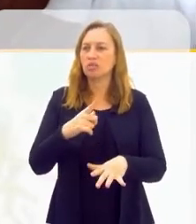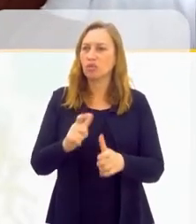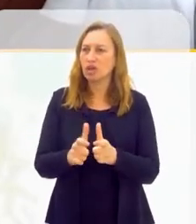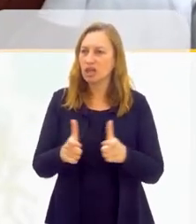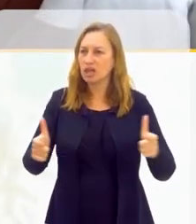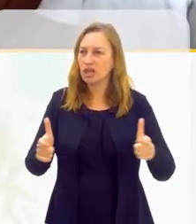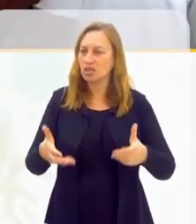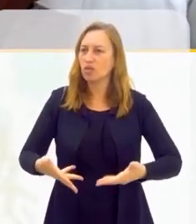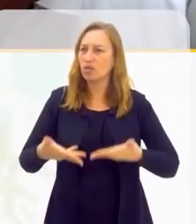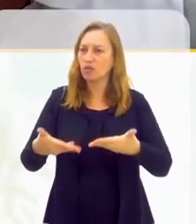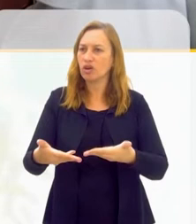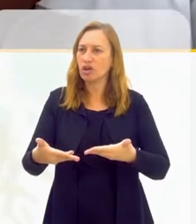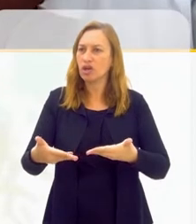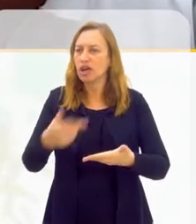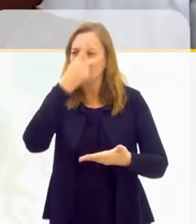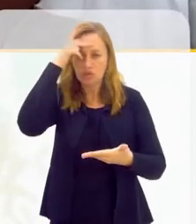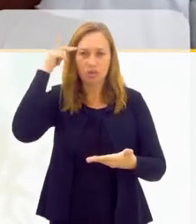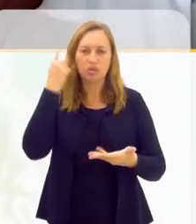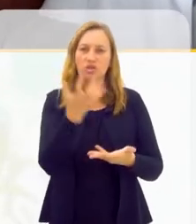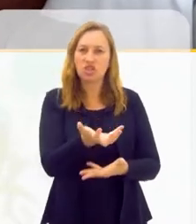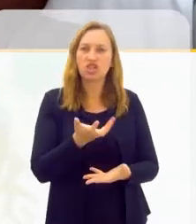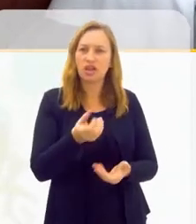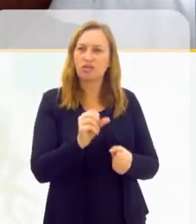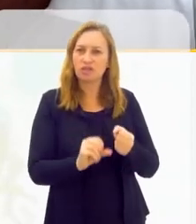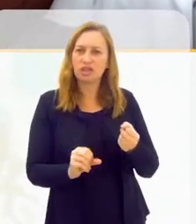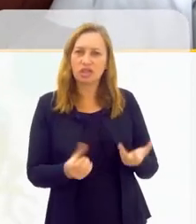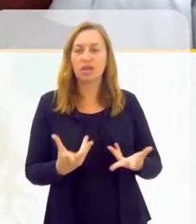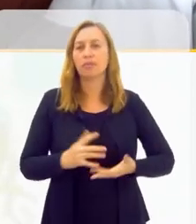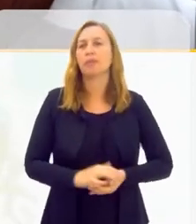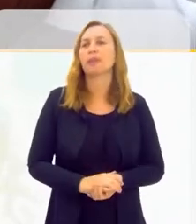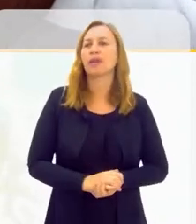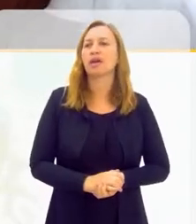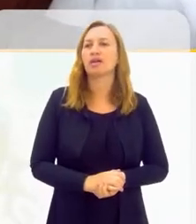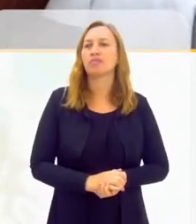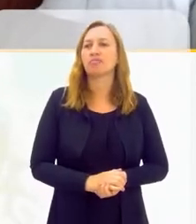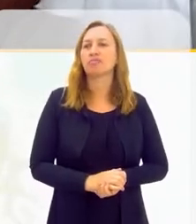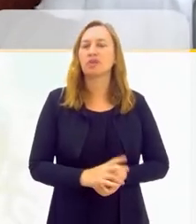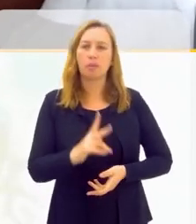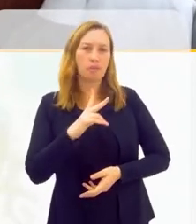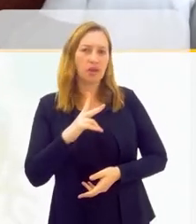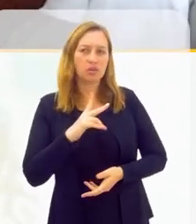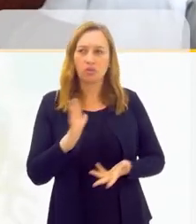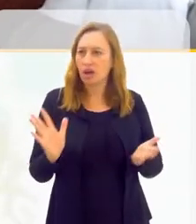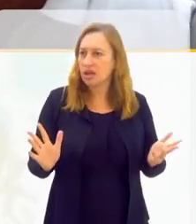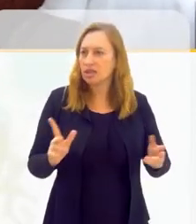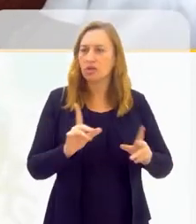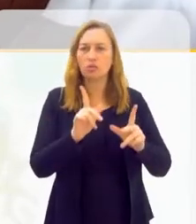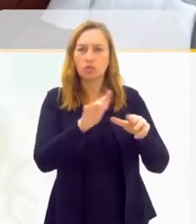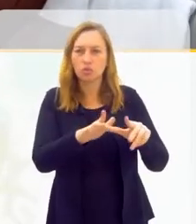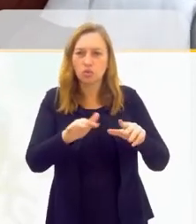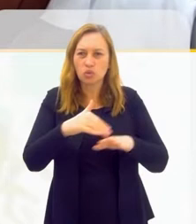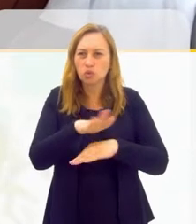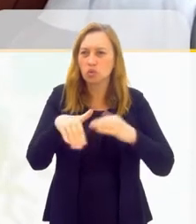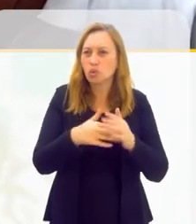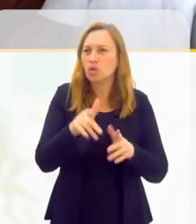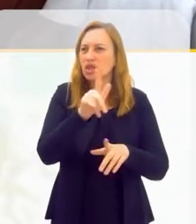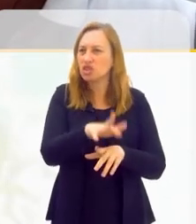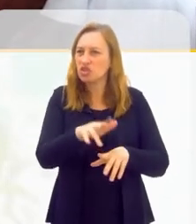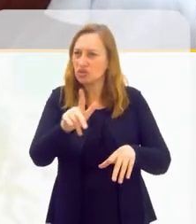maior oferta para aquilo que as pessoas queiram fazer. E as pessoas, na sua individualidade e com todas as